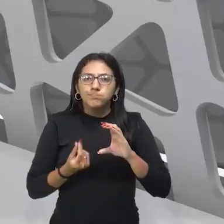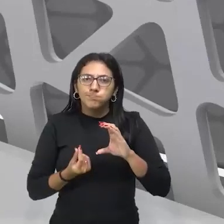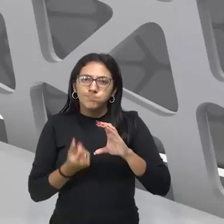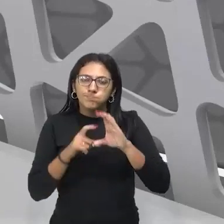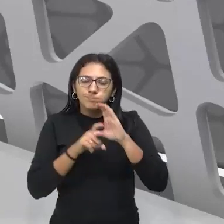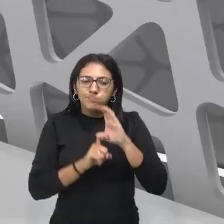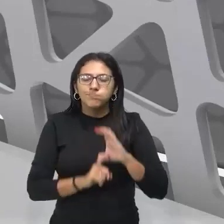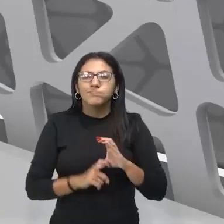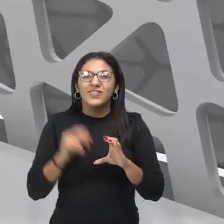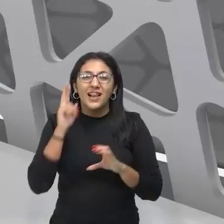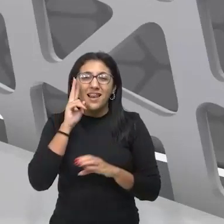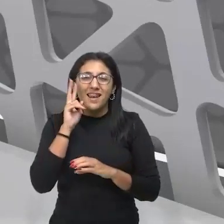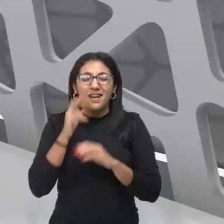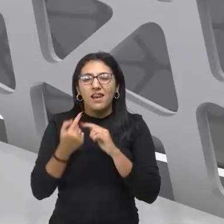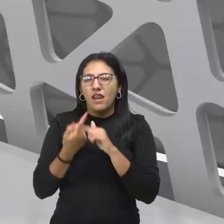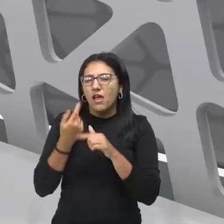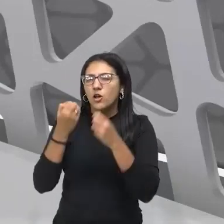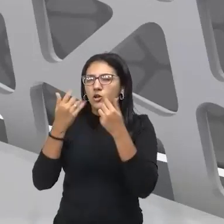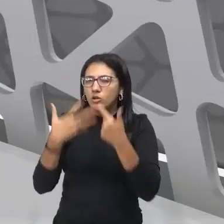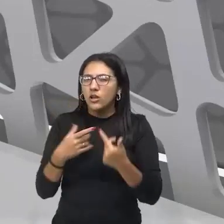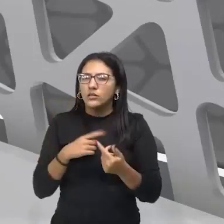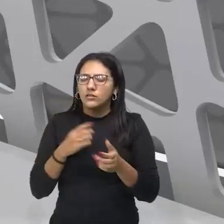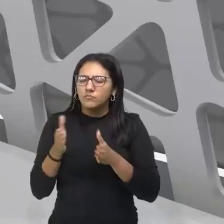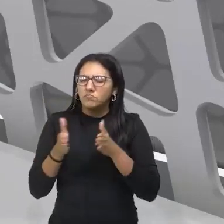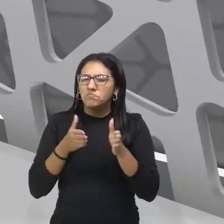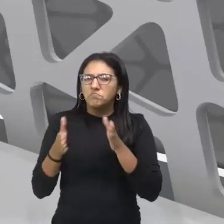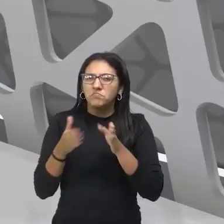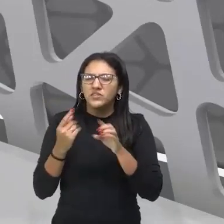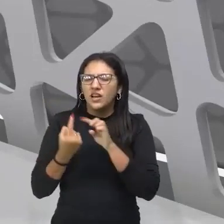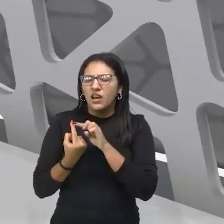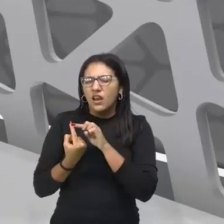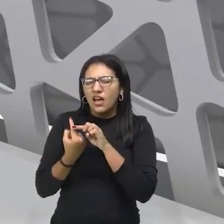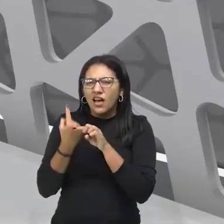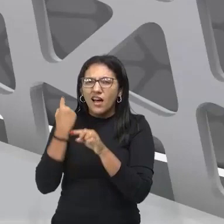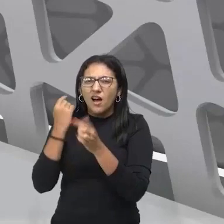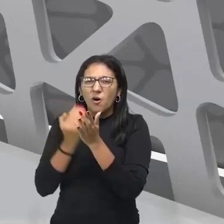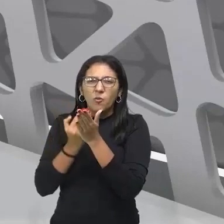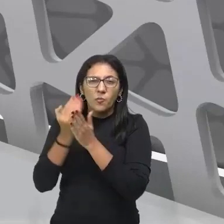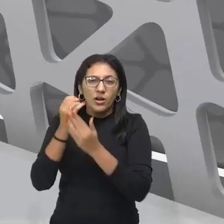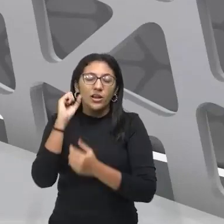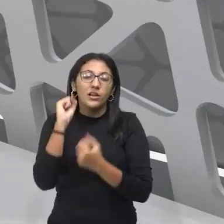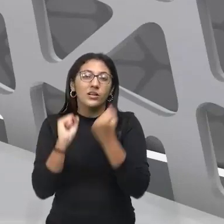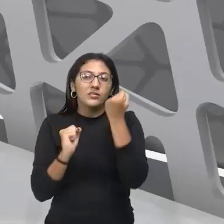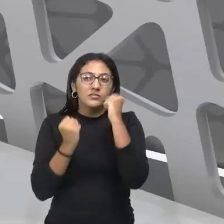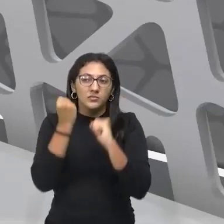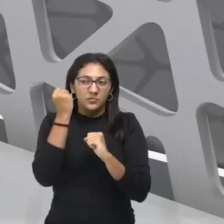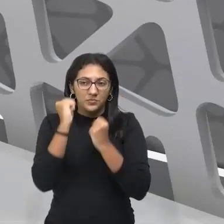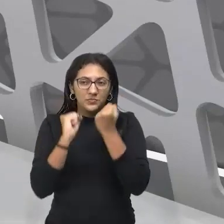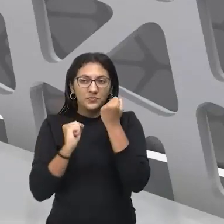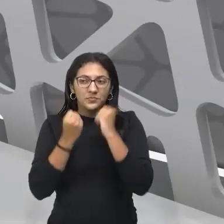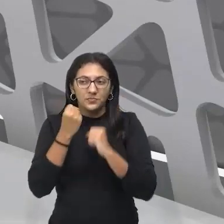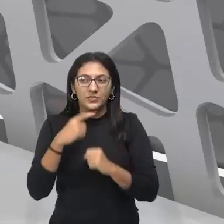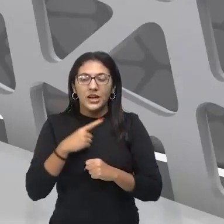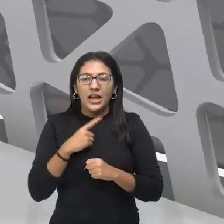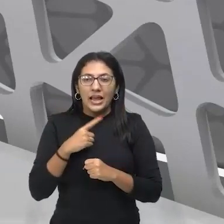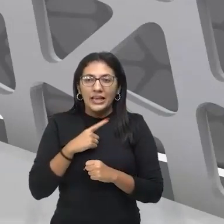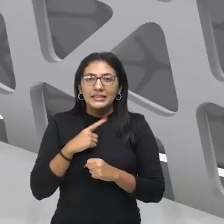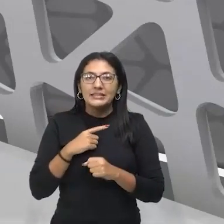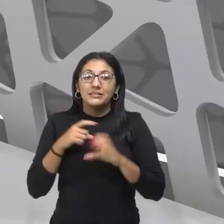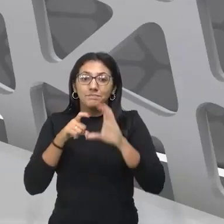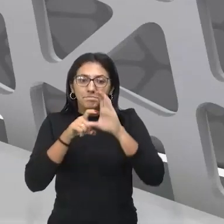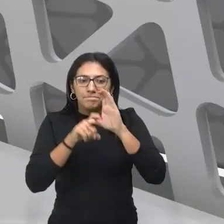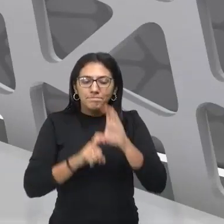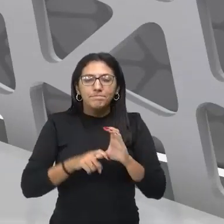brasileira. Lembra que nós nos endividamos no momento lá no início da industrialização, né, e passamos a